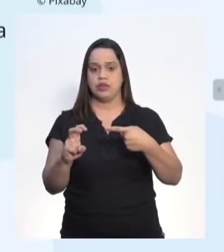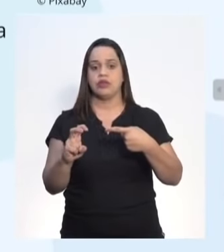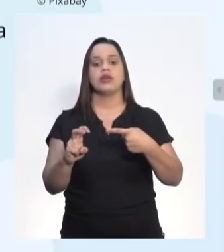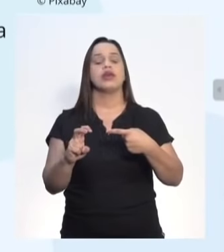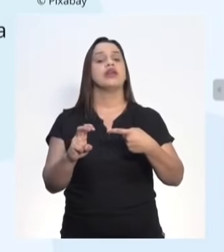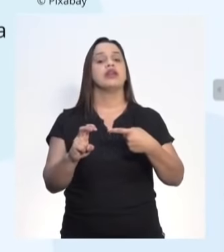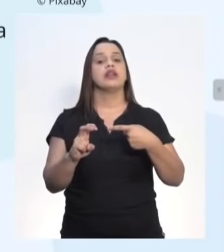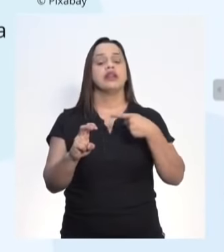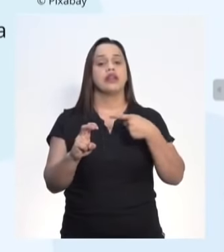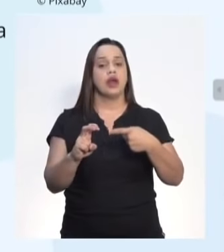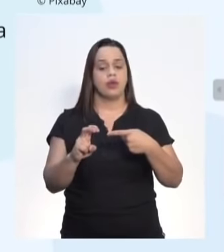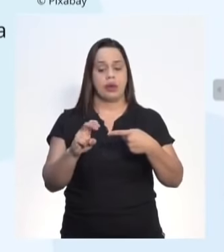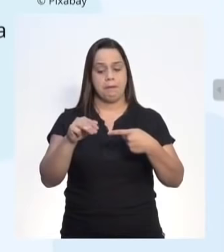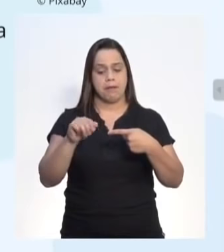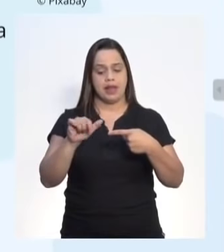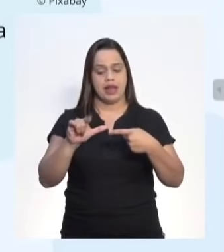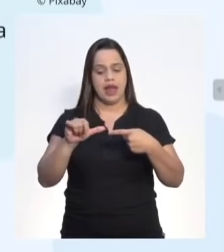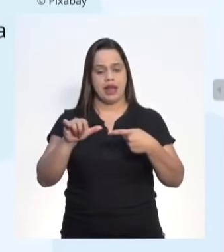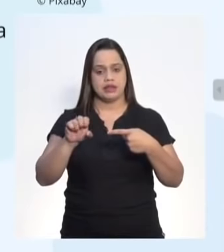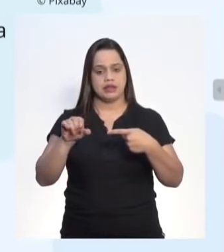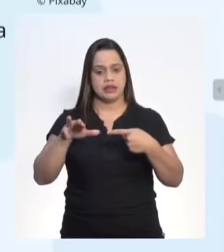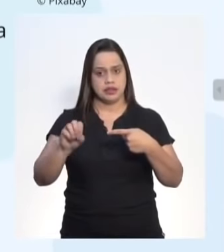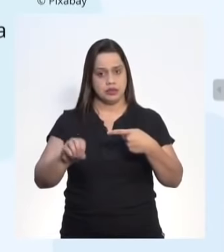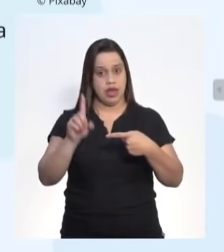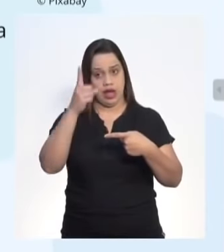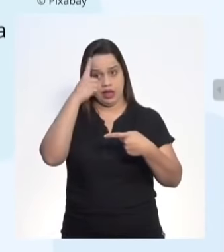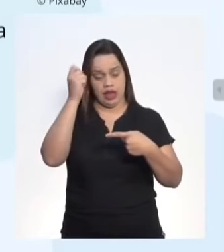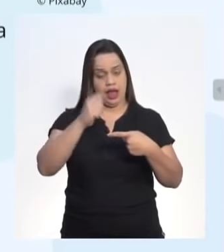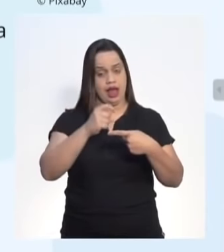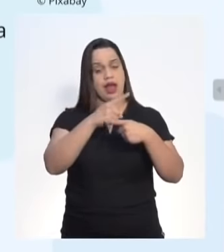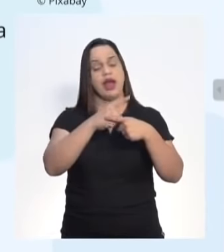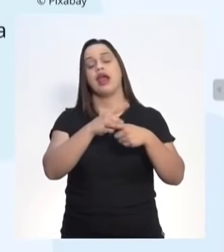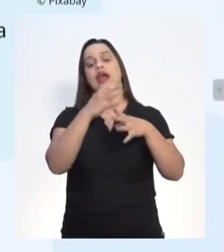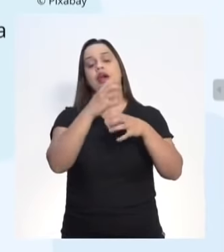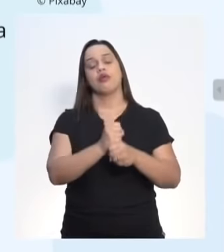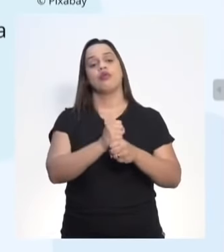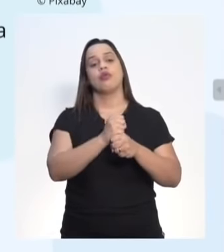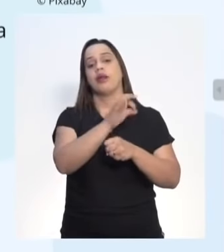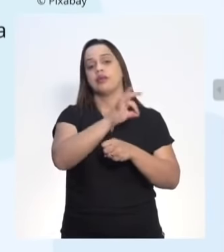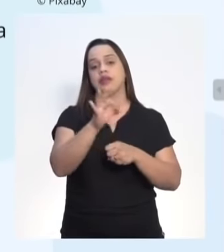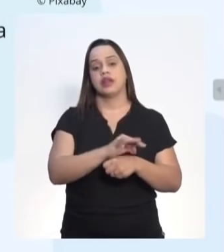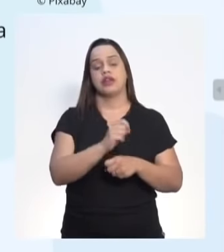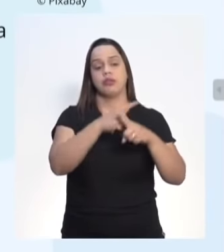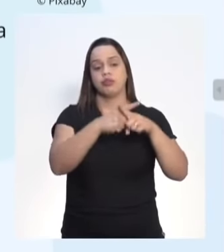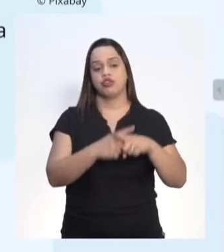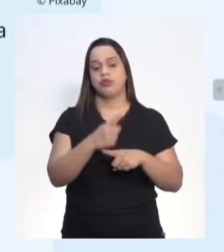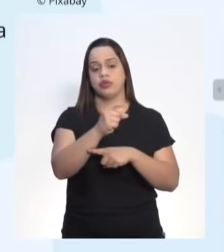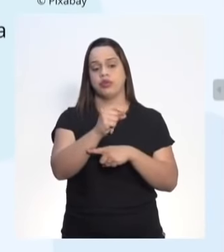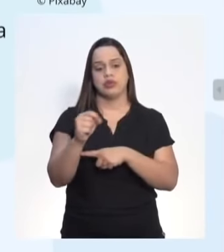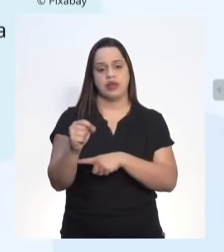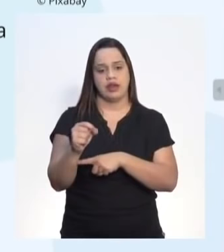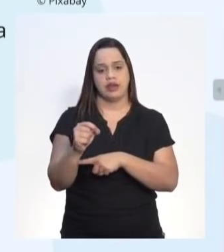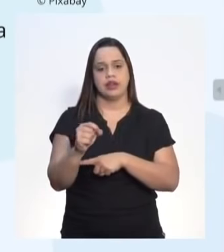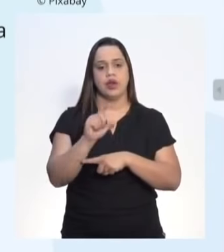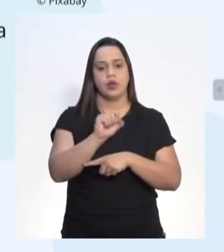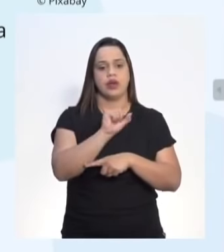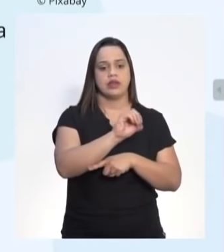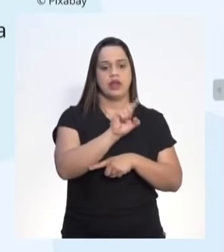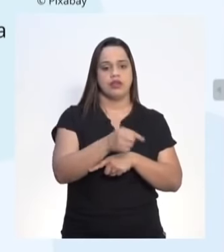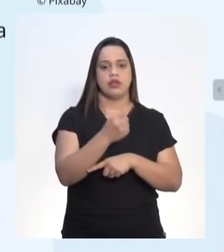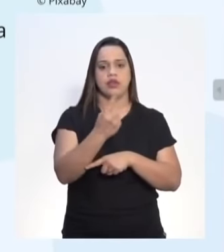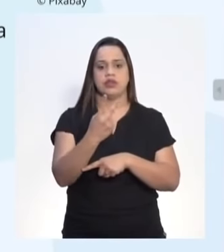125 milésimos. Como a ideia é calcular a porcentagem, o que eu faço? Multiplico por 100, e aí vamos chegar nos